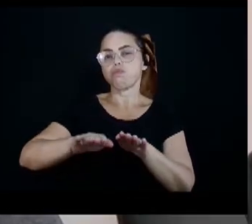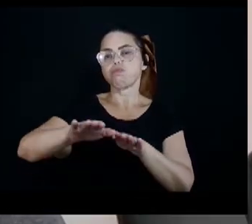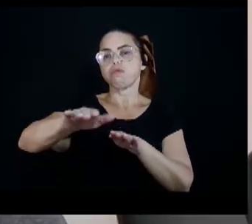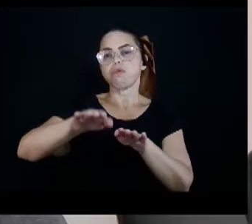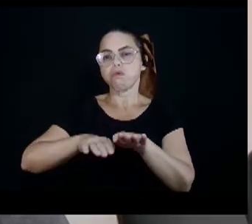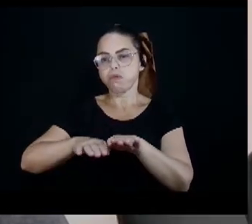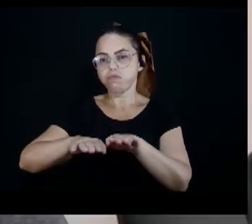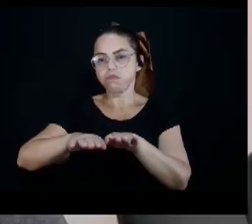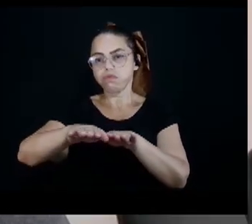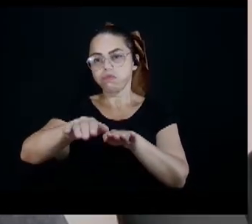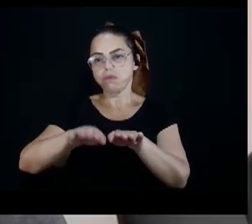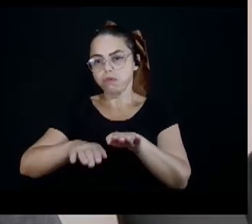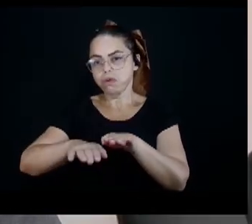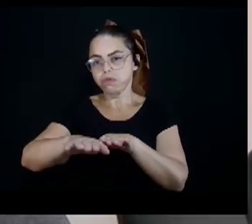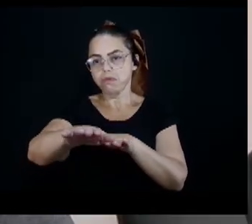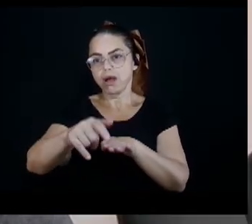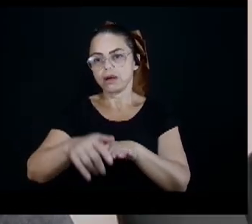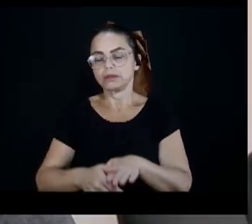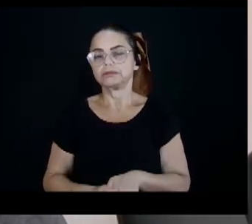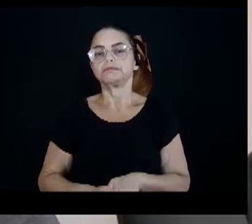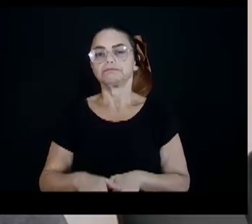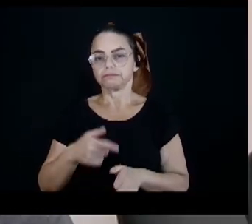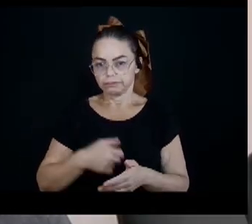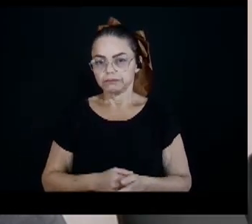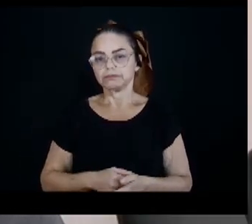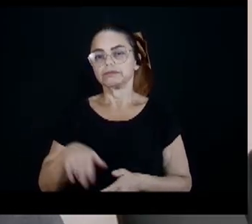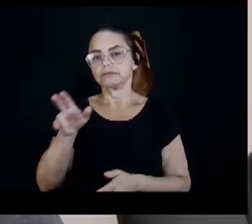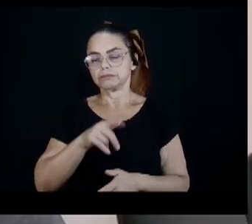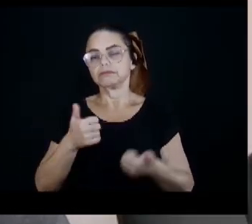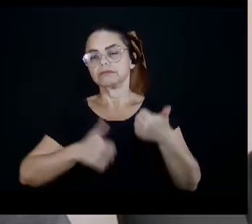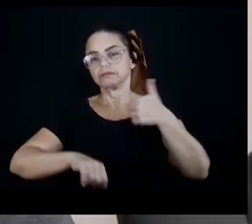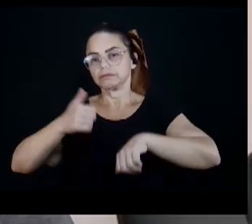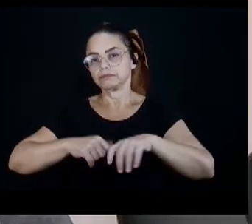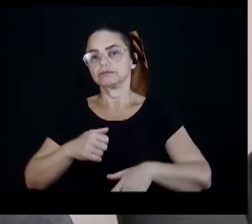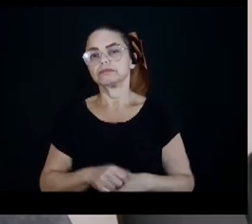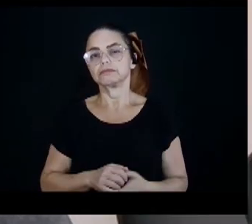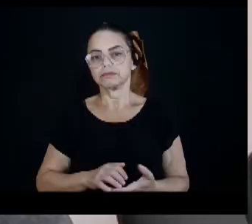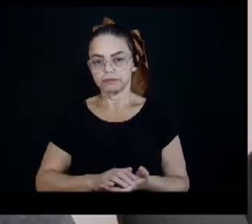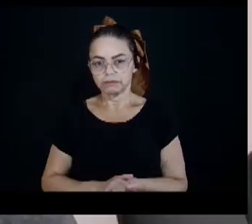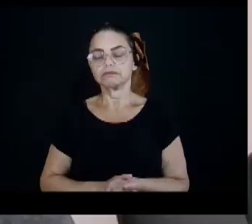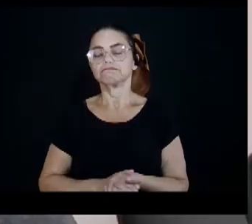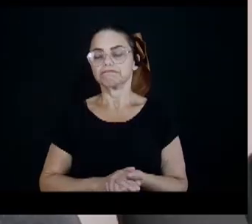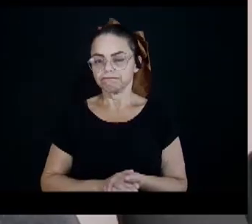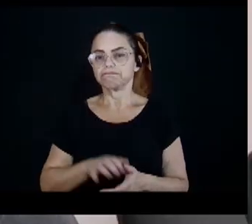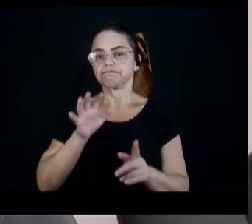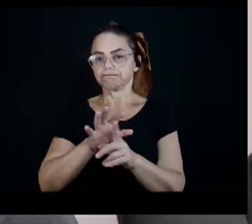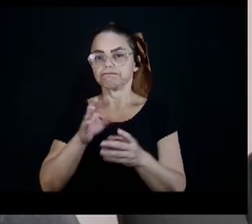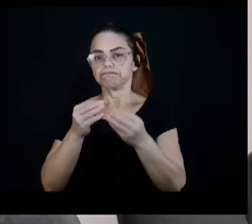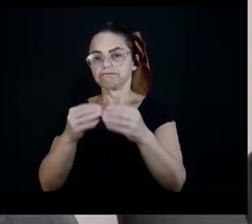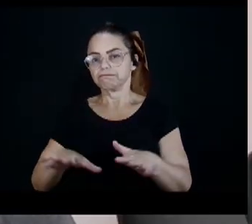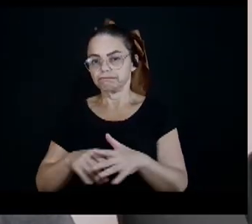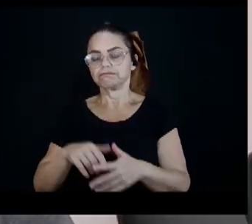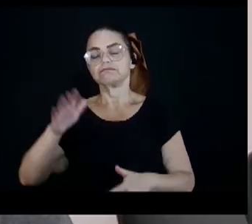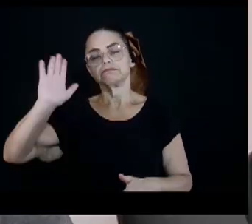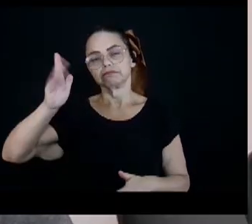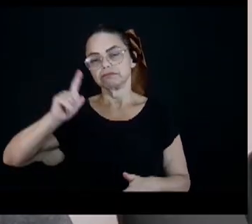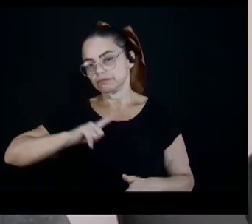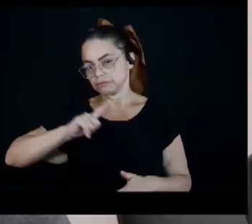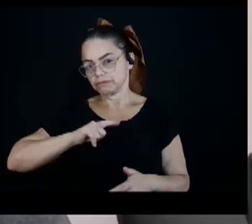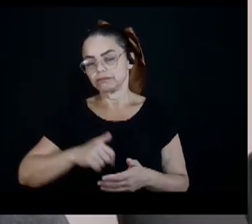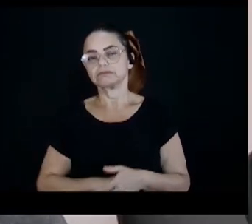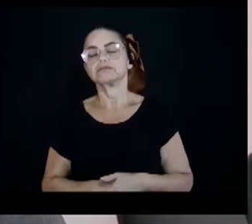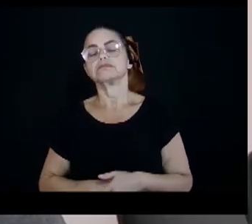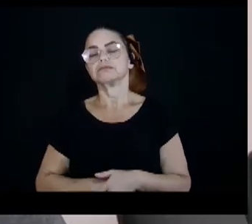é um fator que precisa ser analisado, senão vai causar, sim, prejuízo. Já está tendo produção de